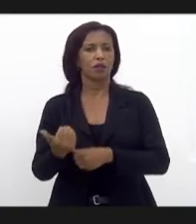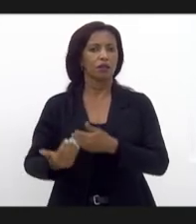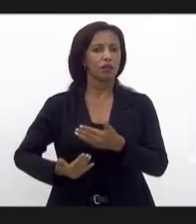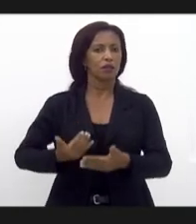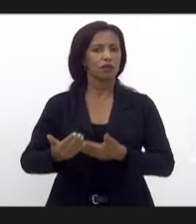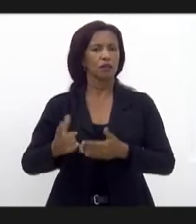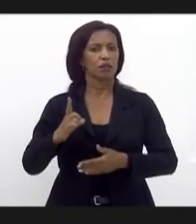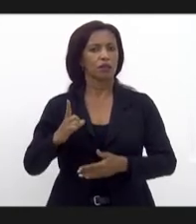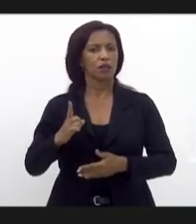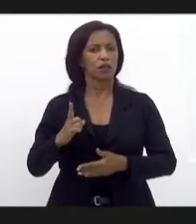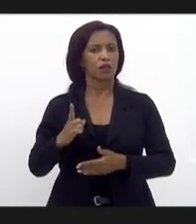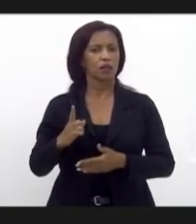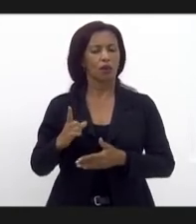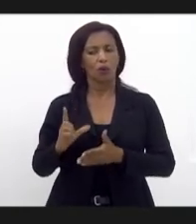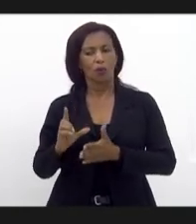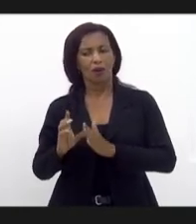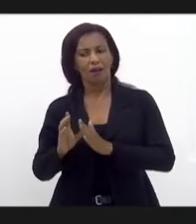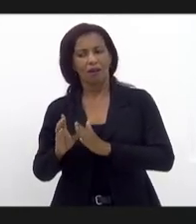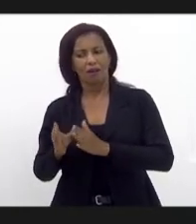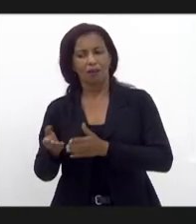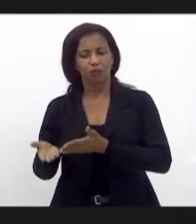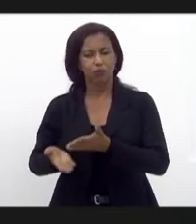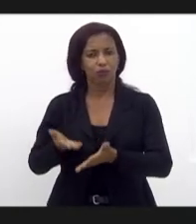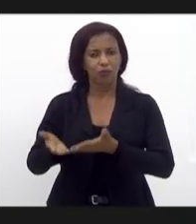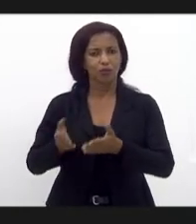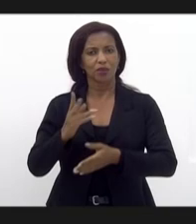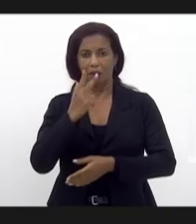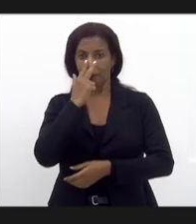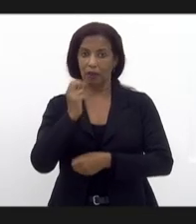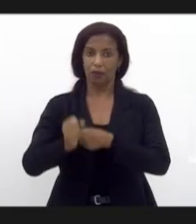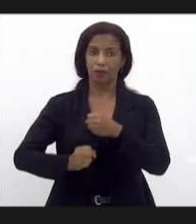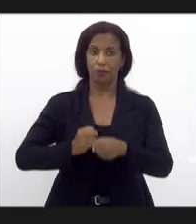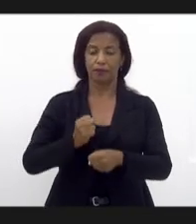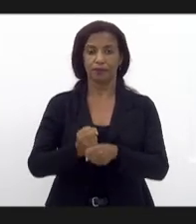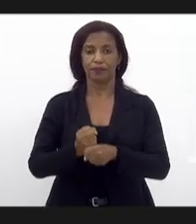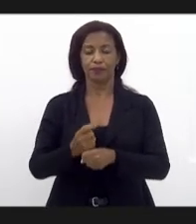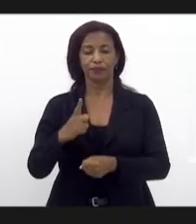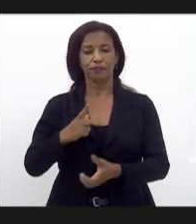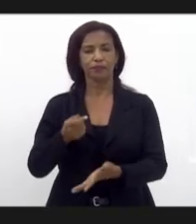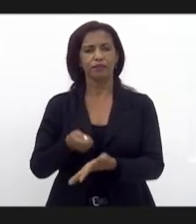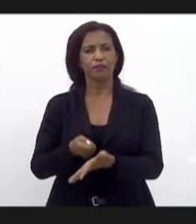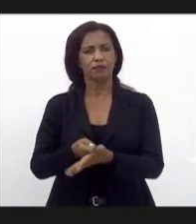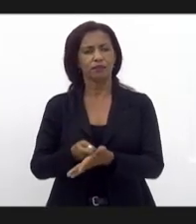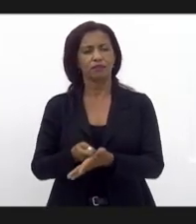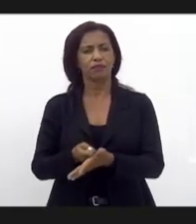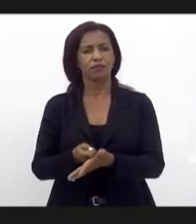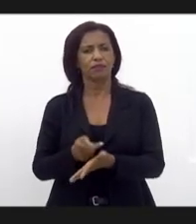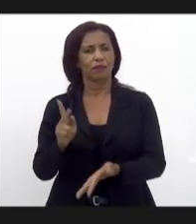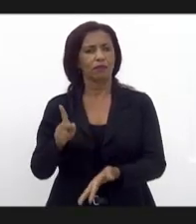fosse ter um processo de consulta mais lento, acontecer mais para o ano que vem, exige, de fato,